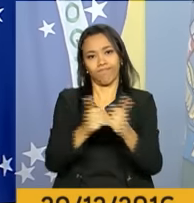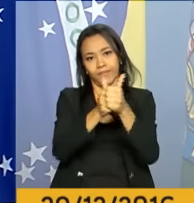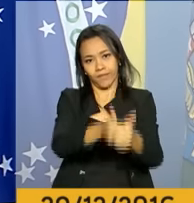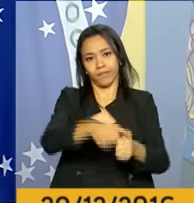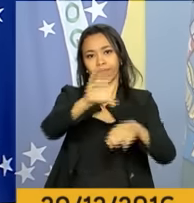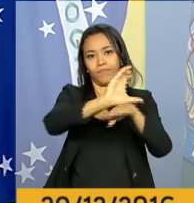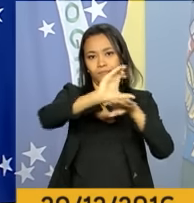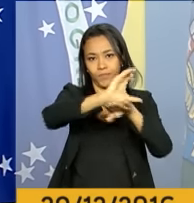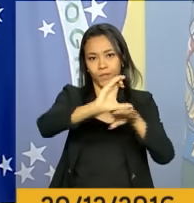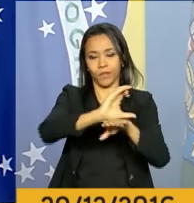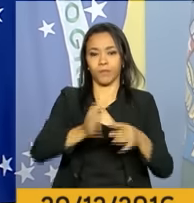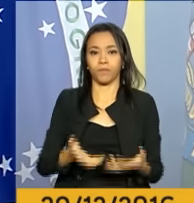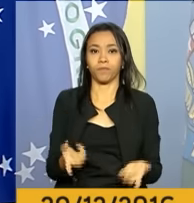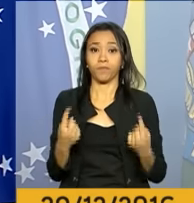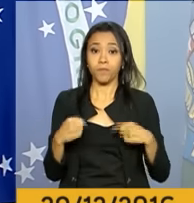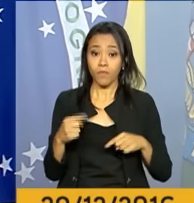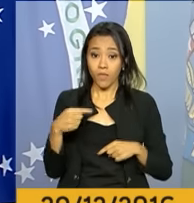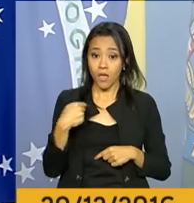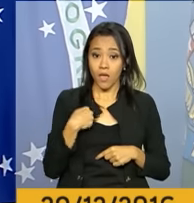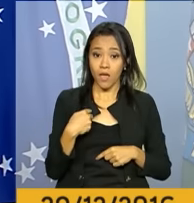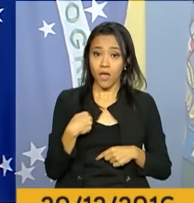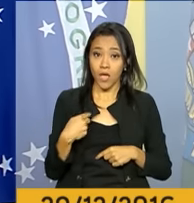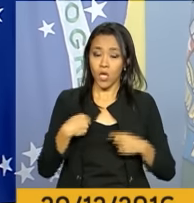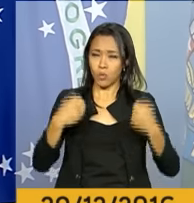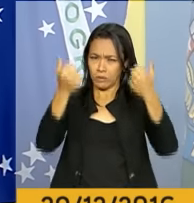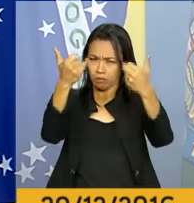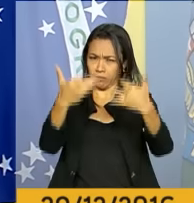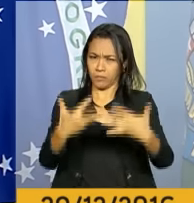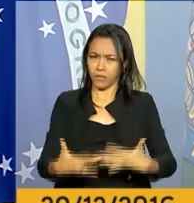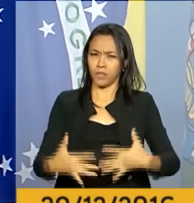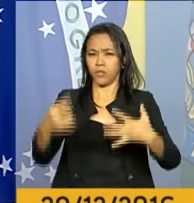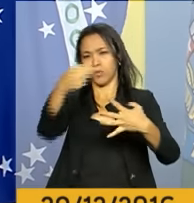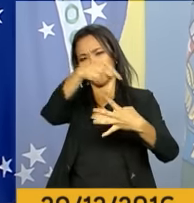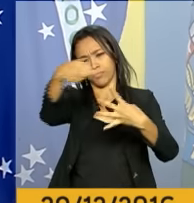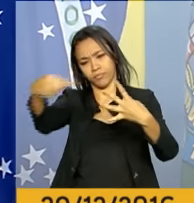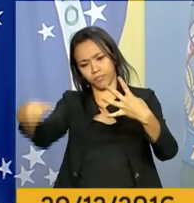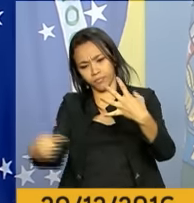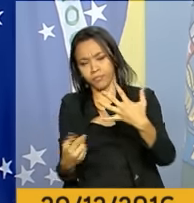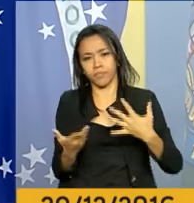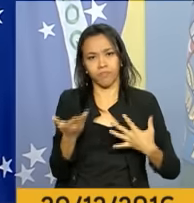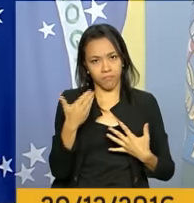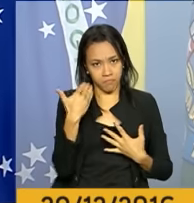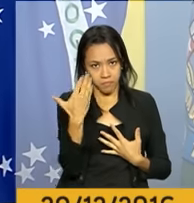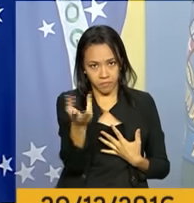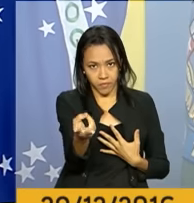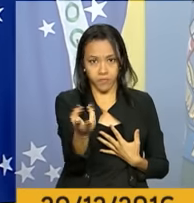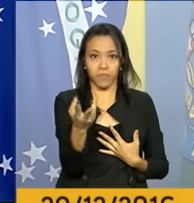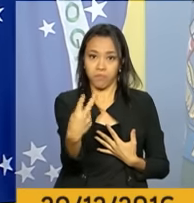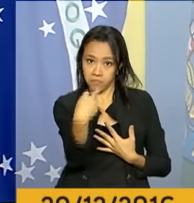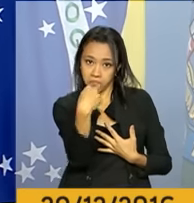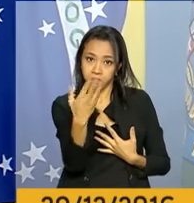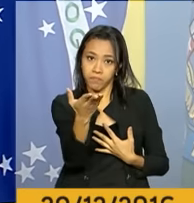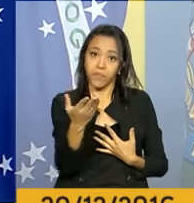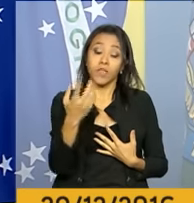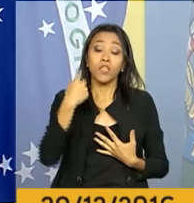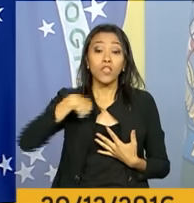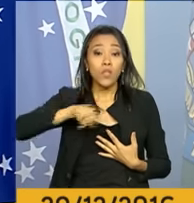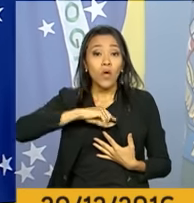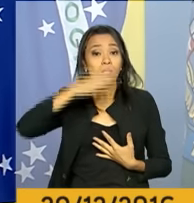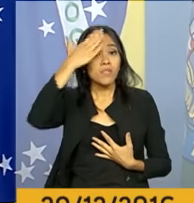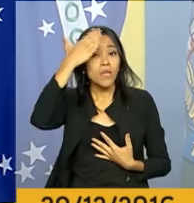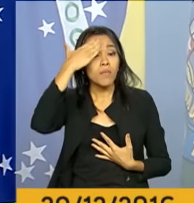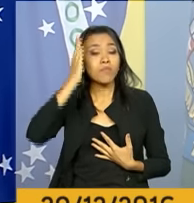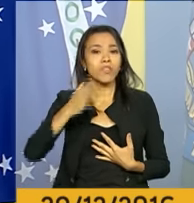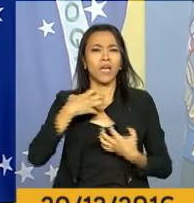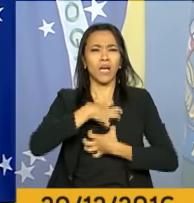eu faço esse esse quadro eh genérico eh para dizer o seguinte que nós sabemos angústia